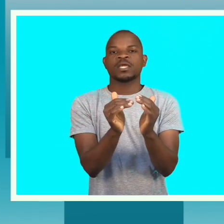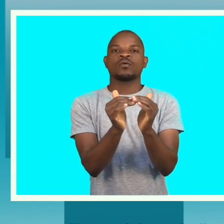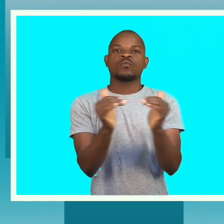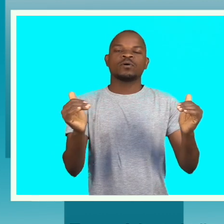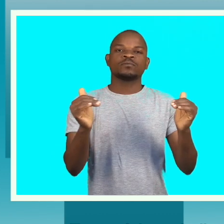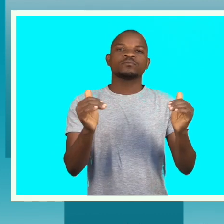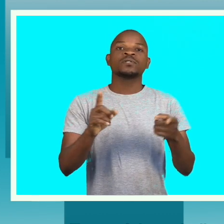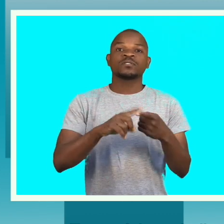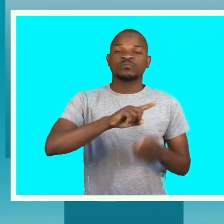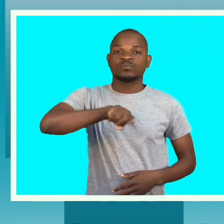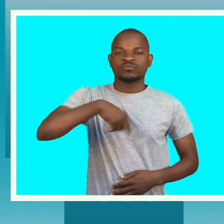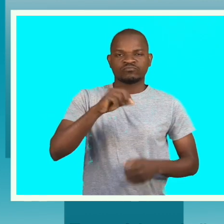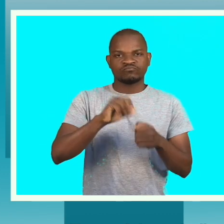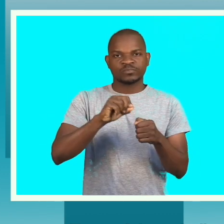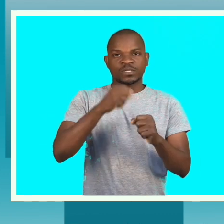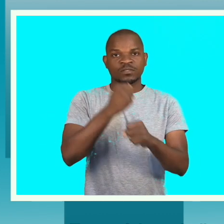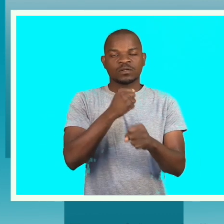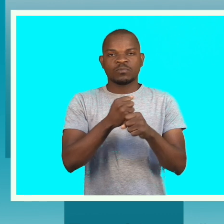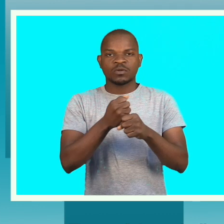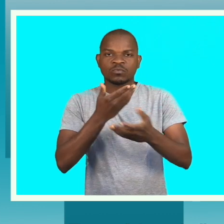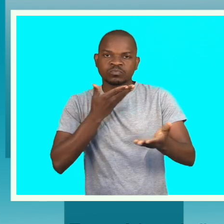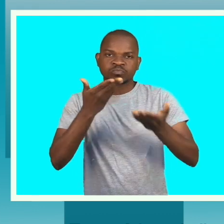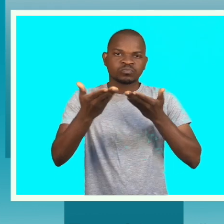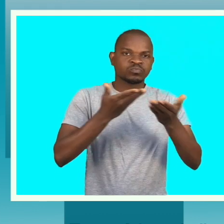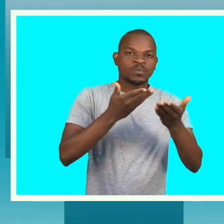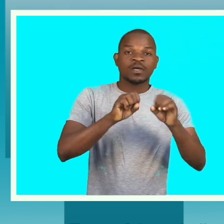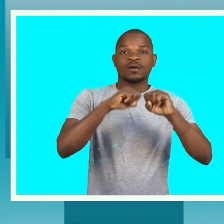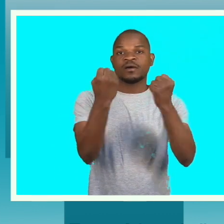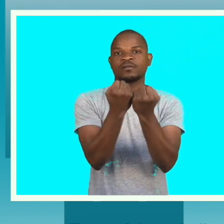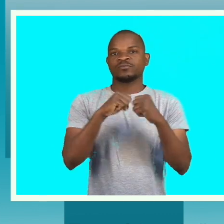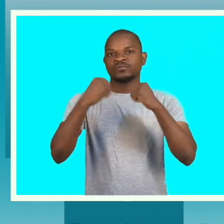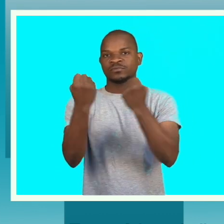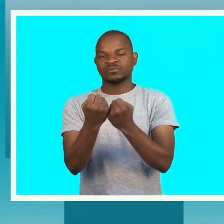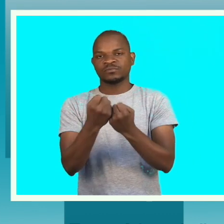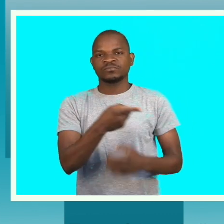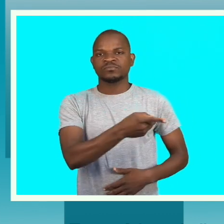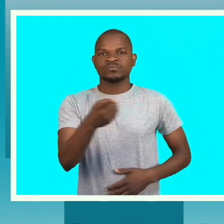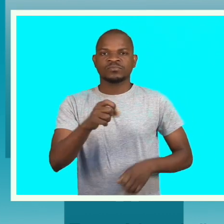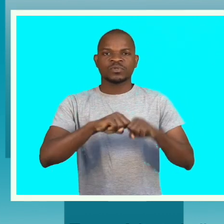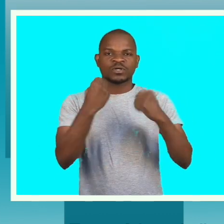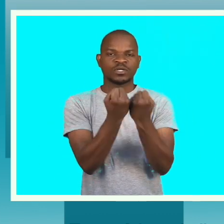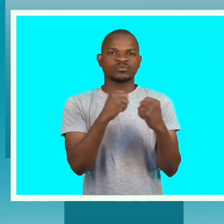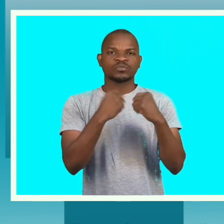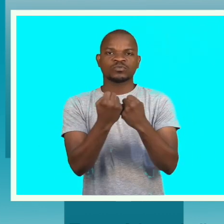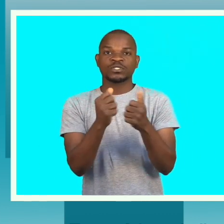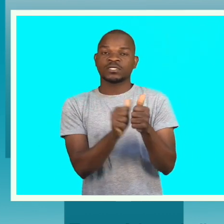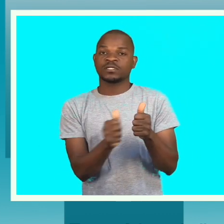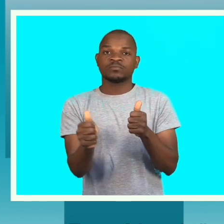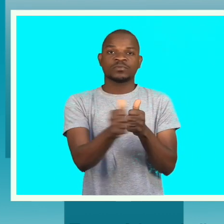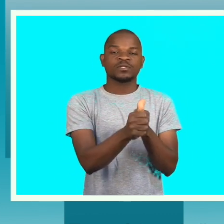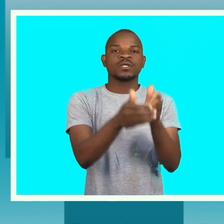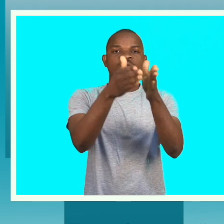Temos feito trabalho, sim, de coordenar com as associações que, de facto, têm ou representam esta